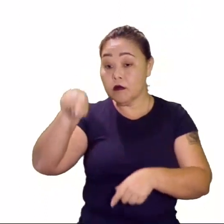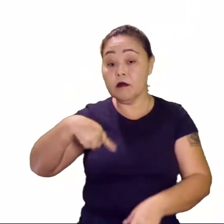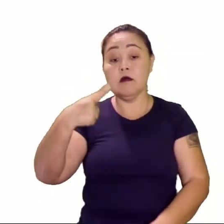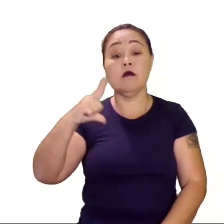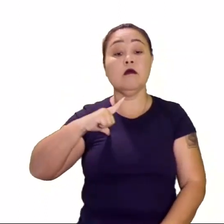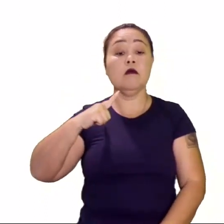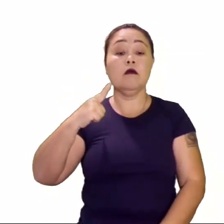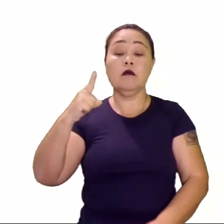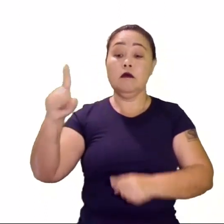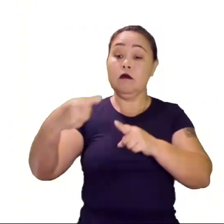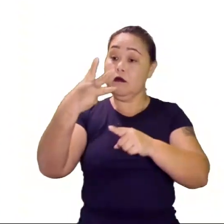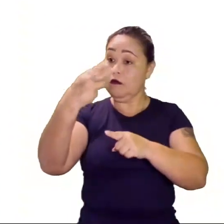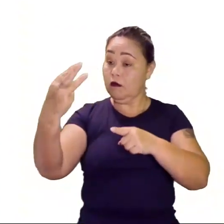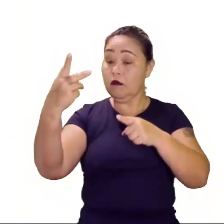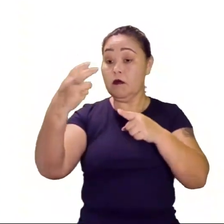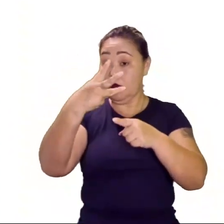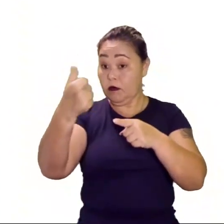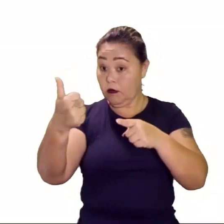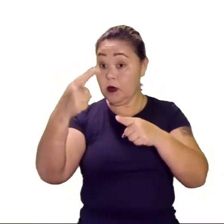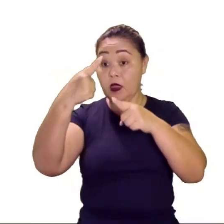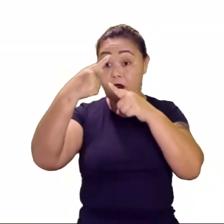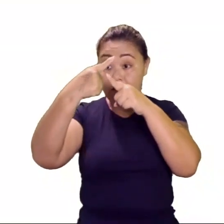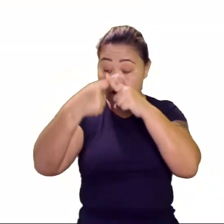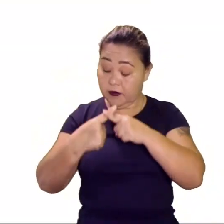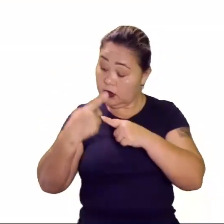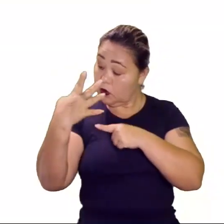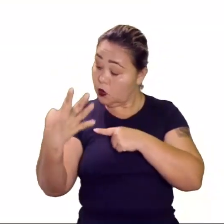é 31 vezes 4,